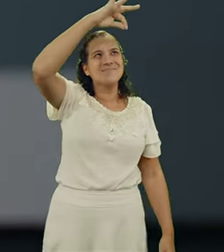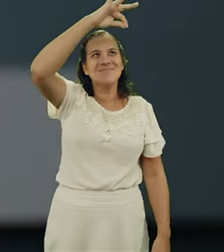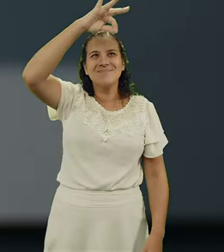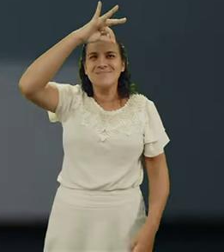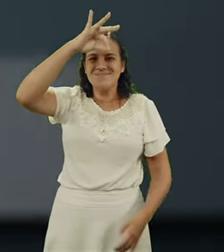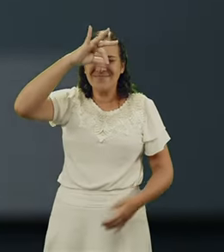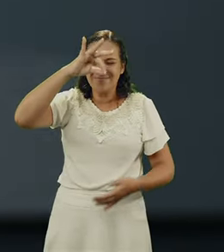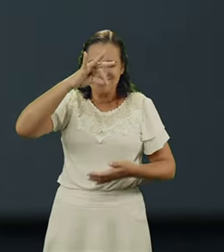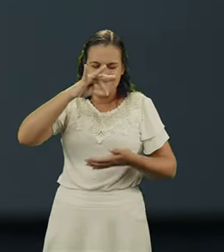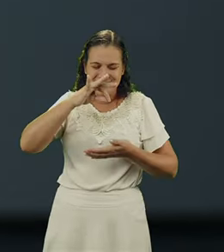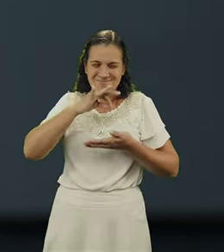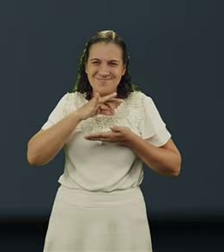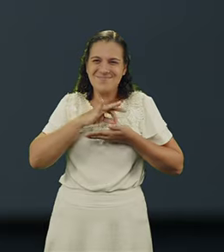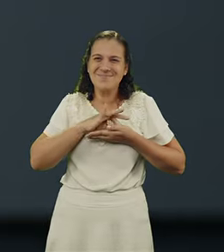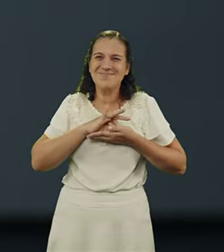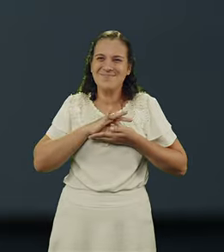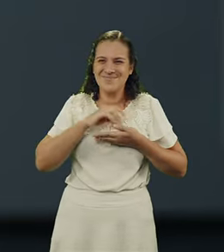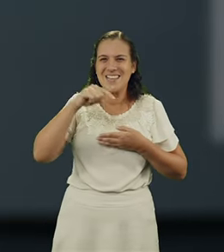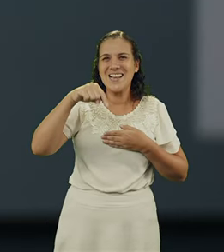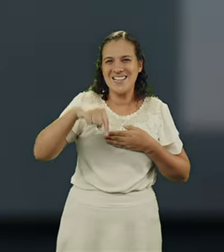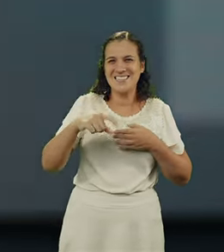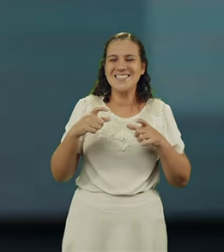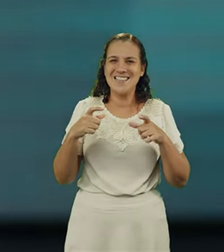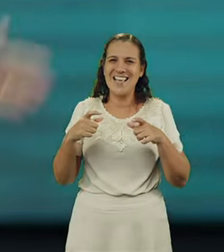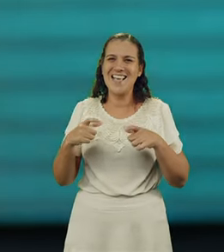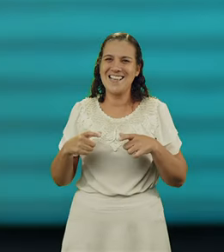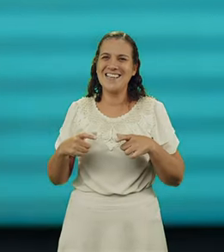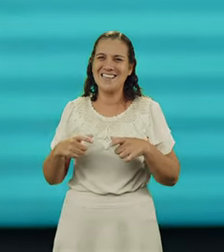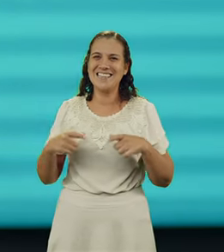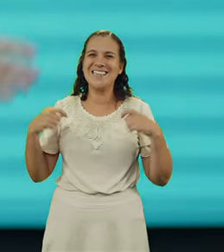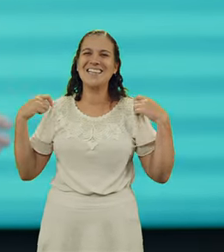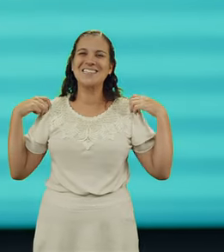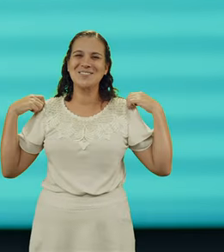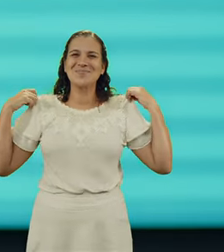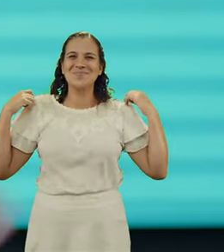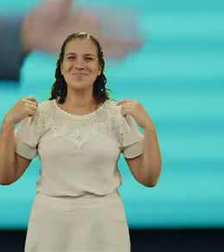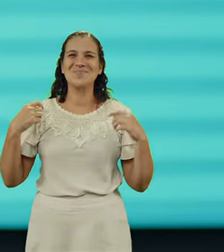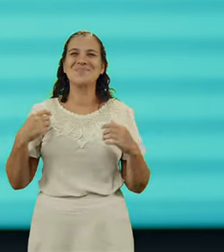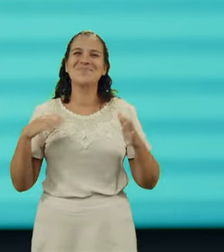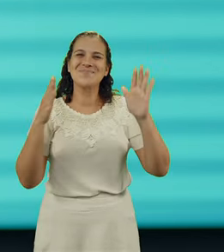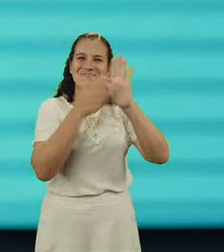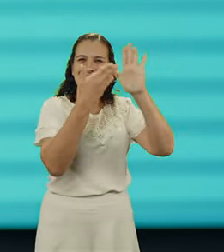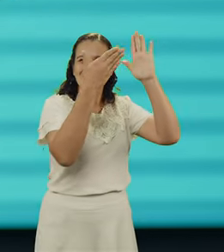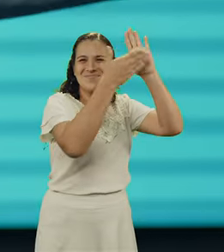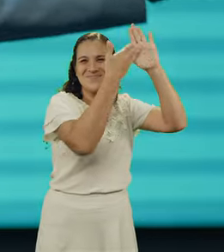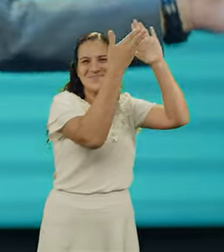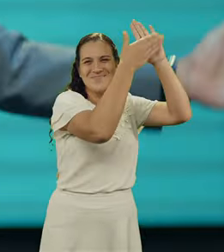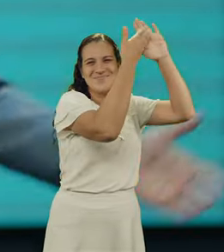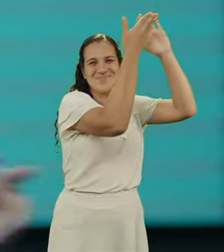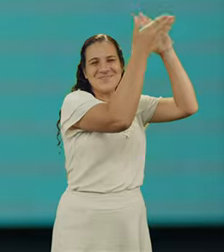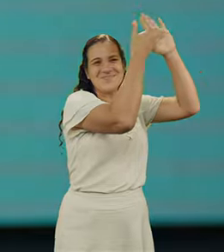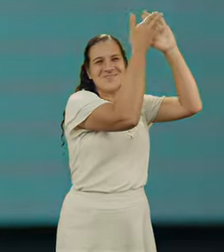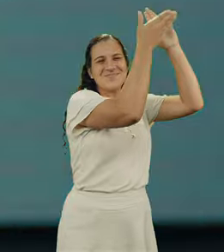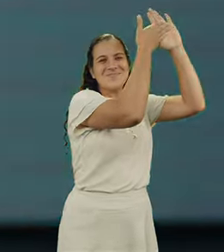Aleluia! Vamos lá, pastor Mariana. Solta a voz do pastor Marcos.